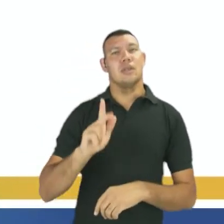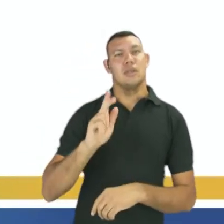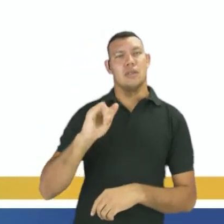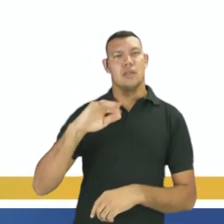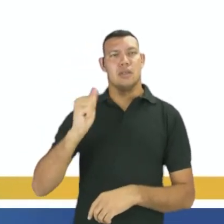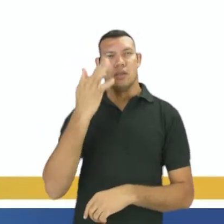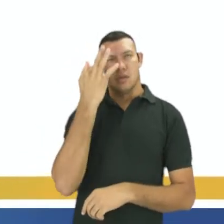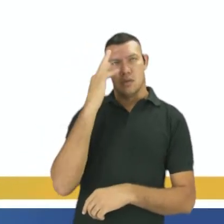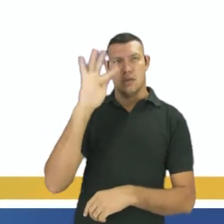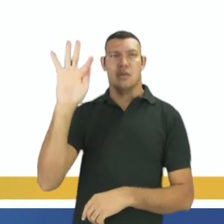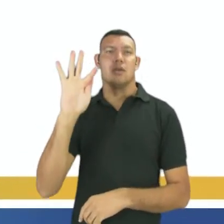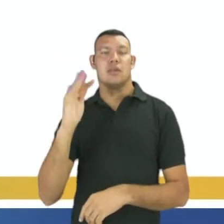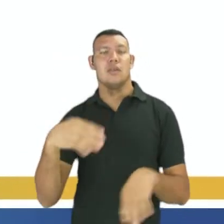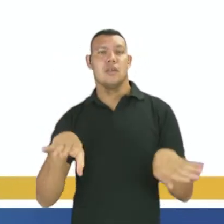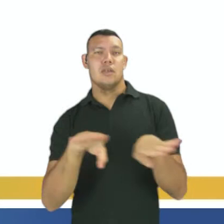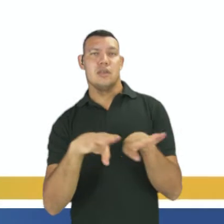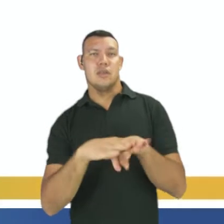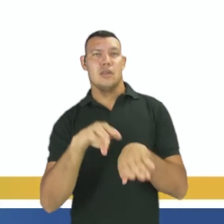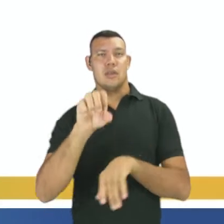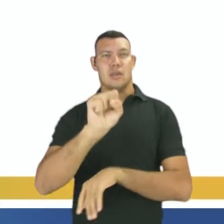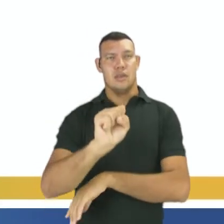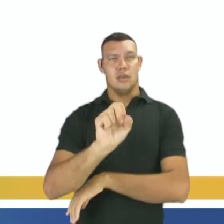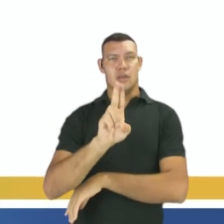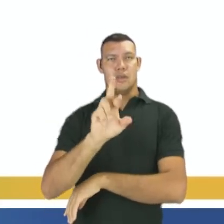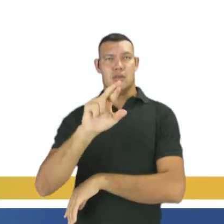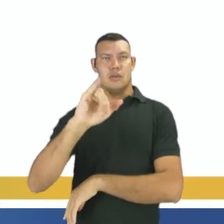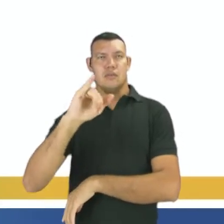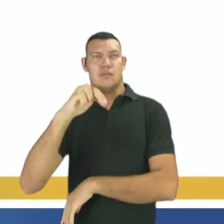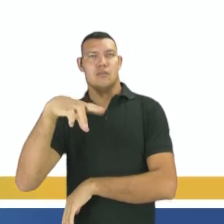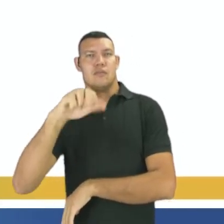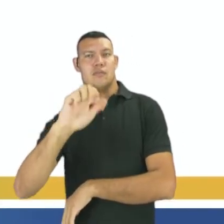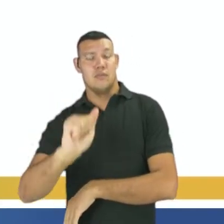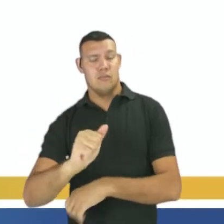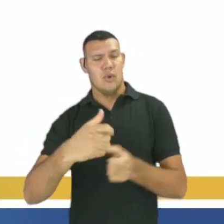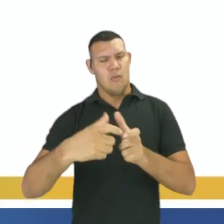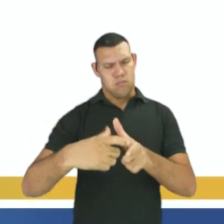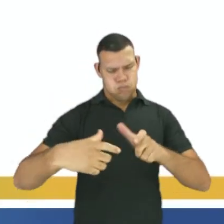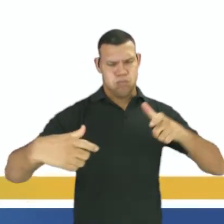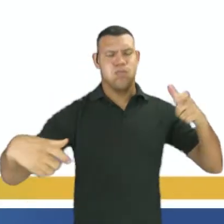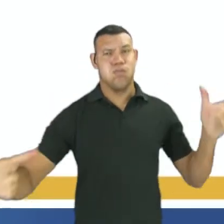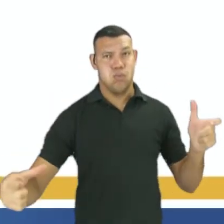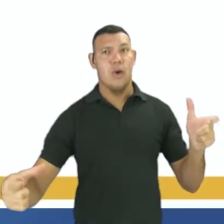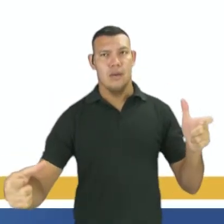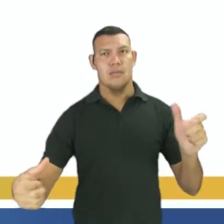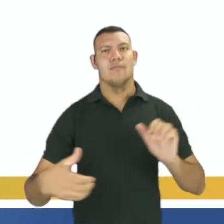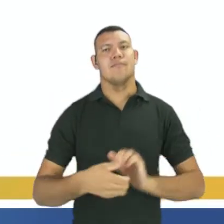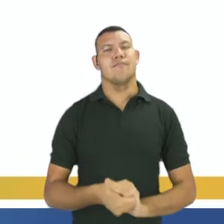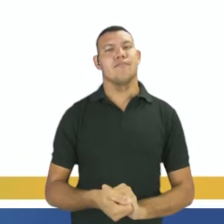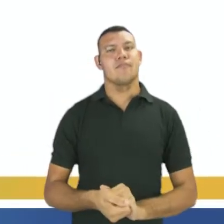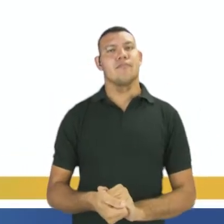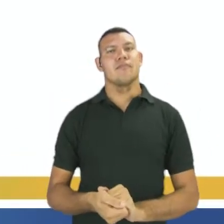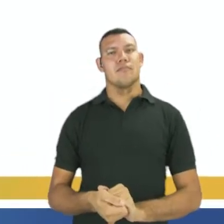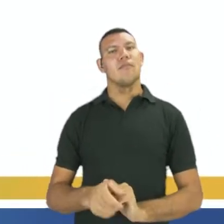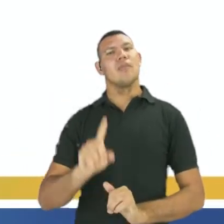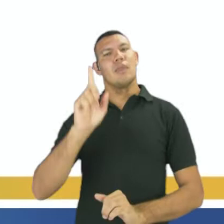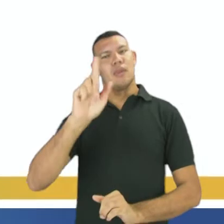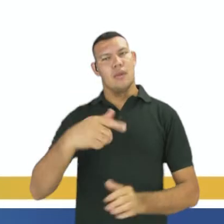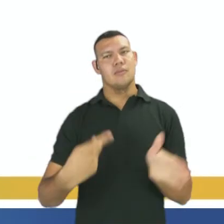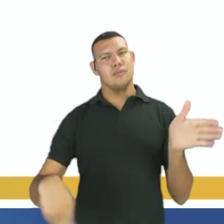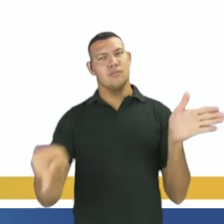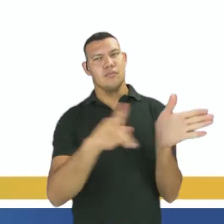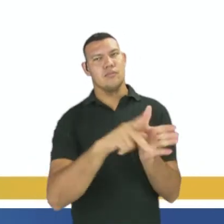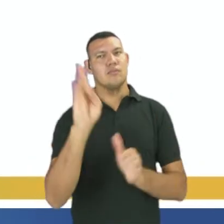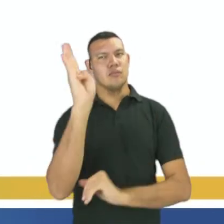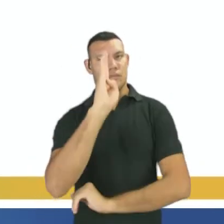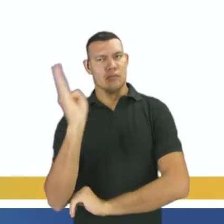localizada nessa localização dessa Floresta né que ela é bem Ampla tanto se localiza tanto na no território